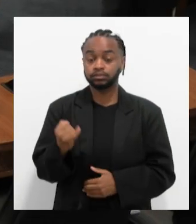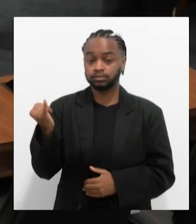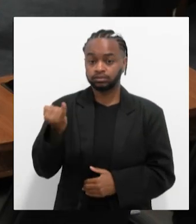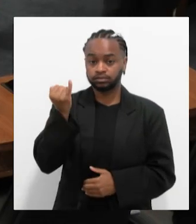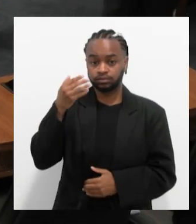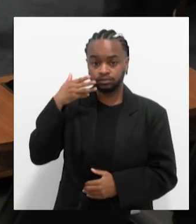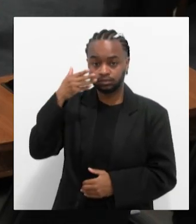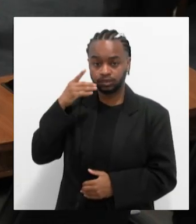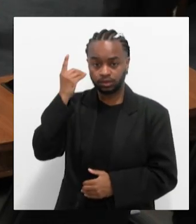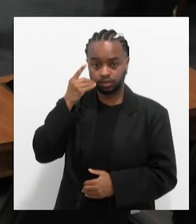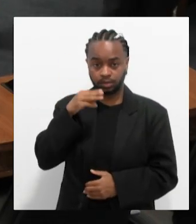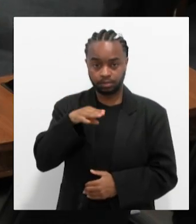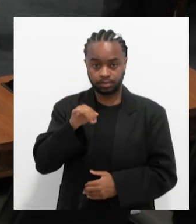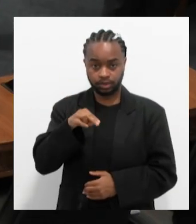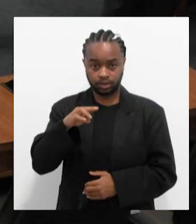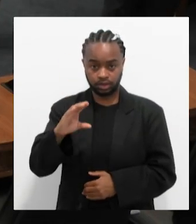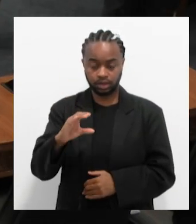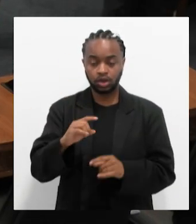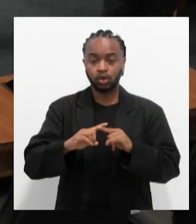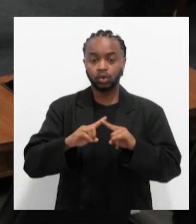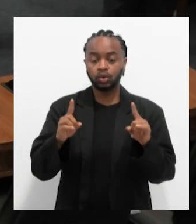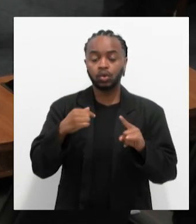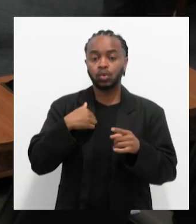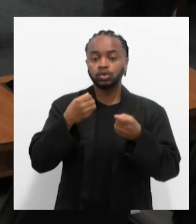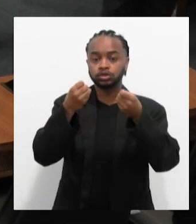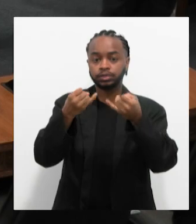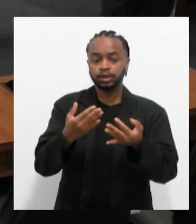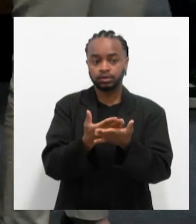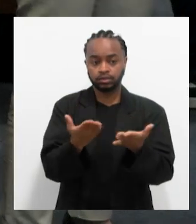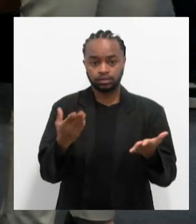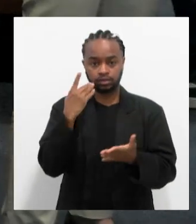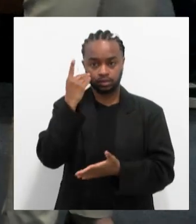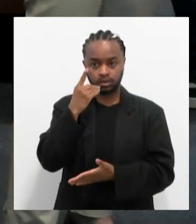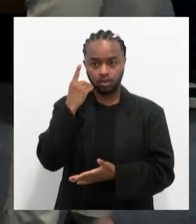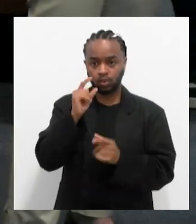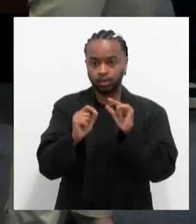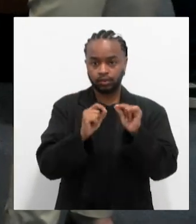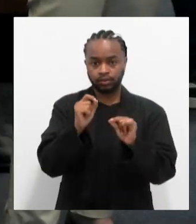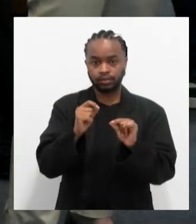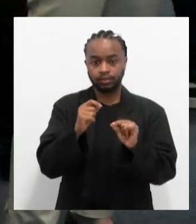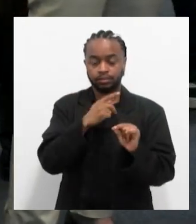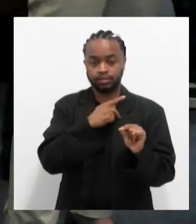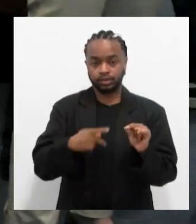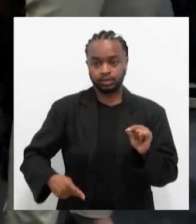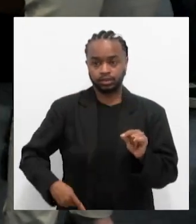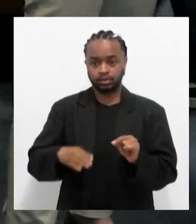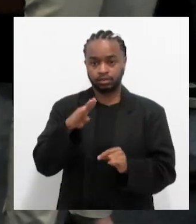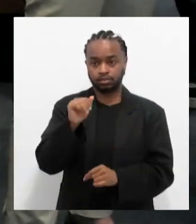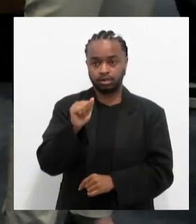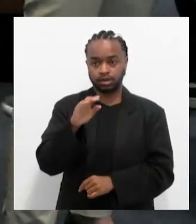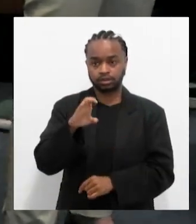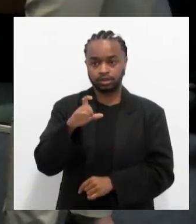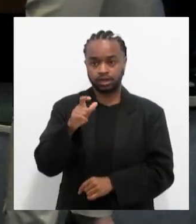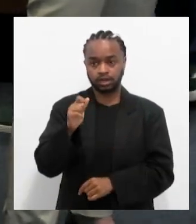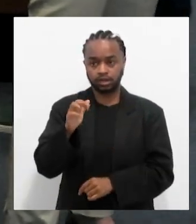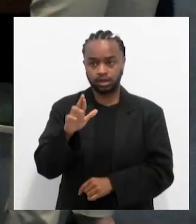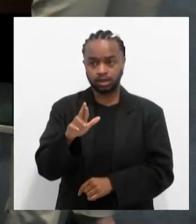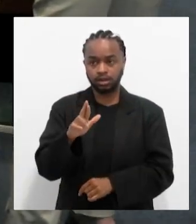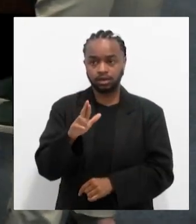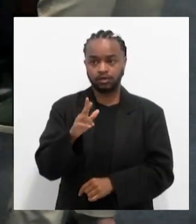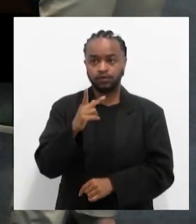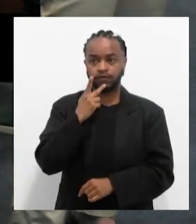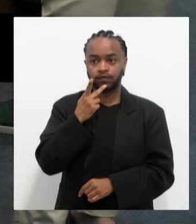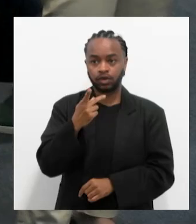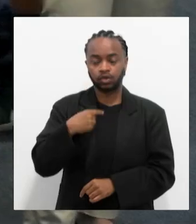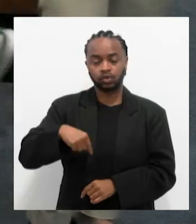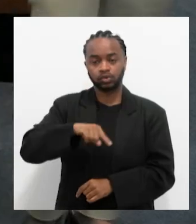deputado Mink. Só esclarecer aqui para todos os colegas o seguinte: o presidente Rodrigo Bacelar determinou que nós fizéssemos